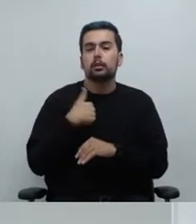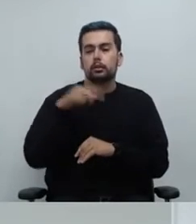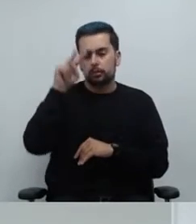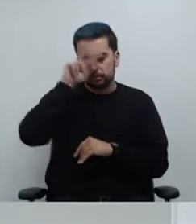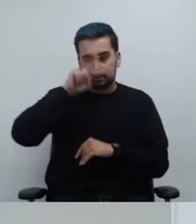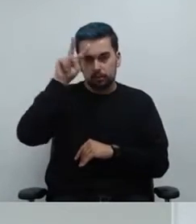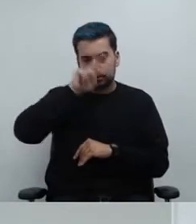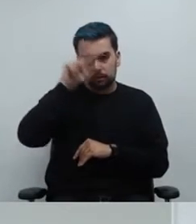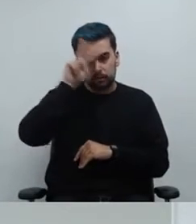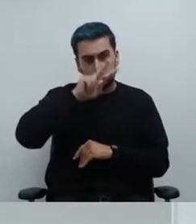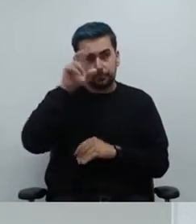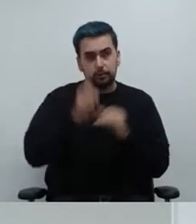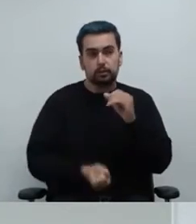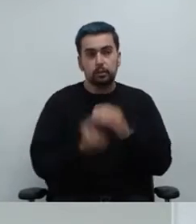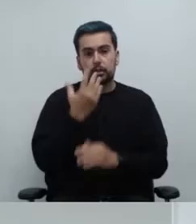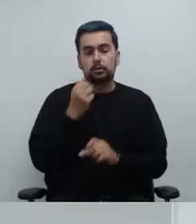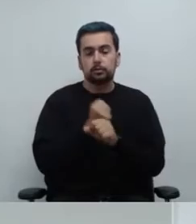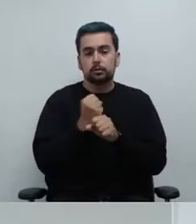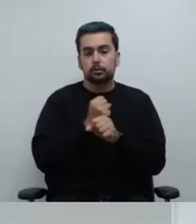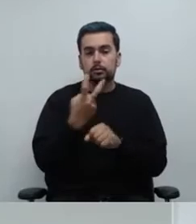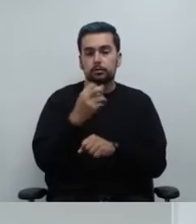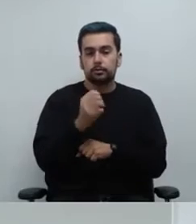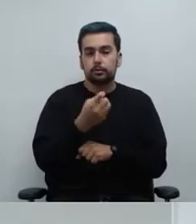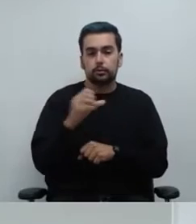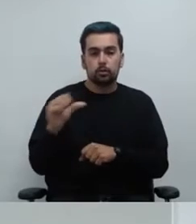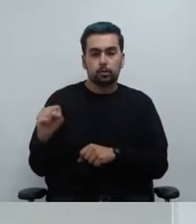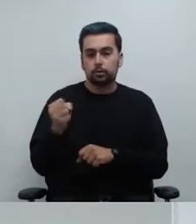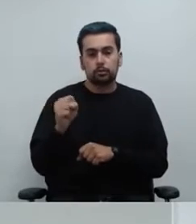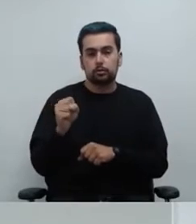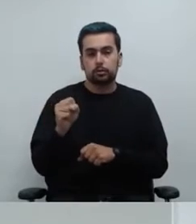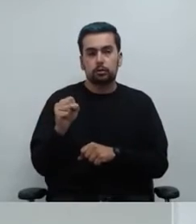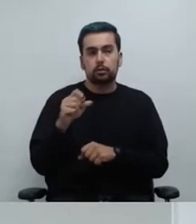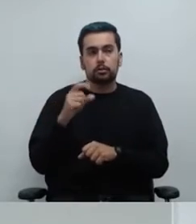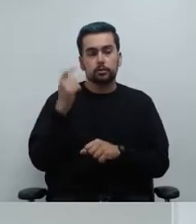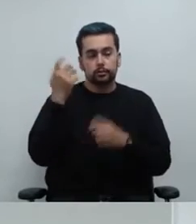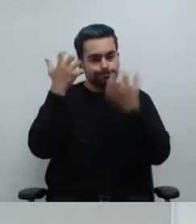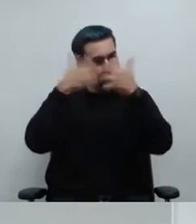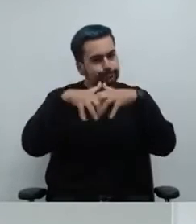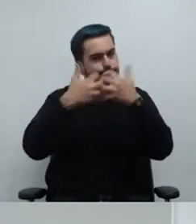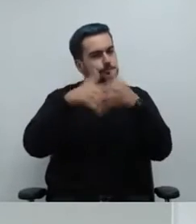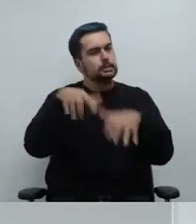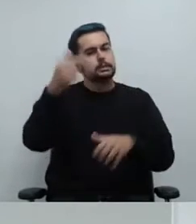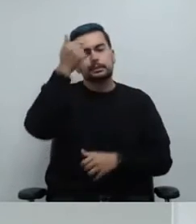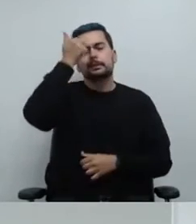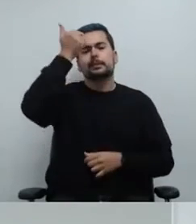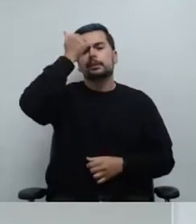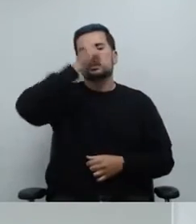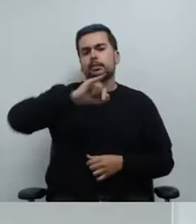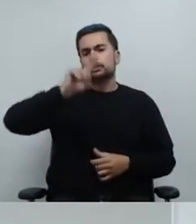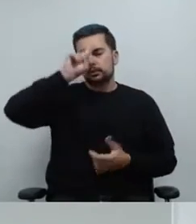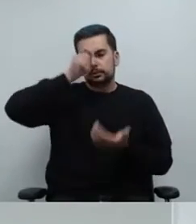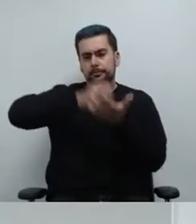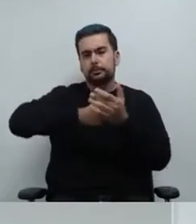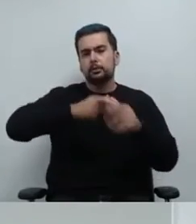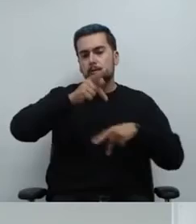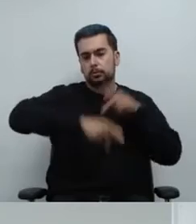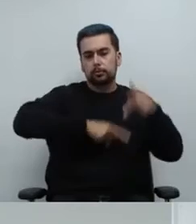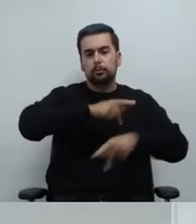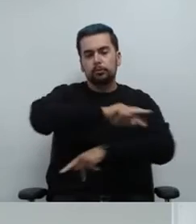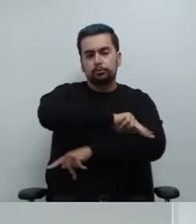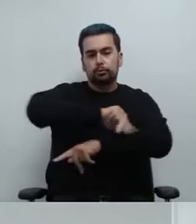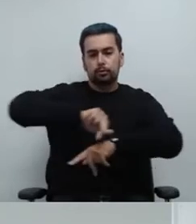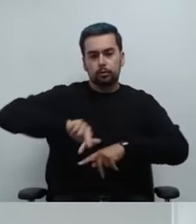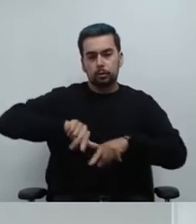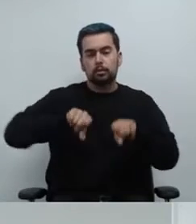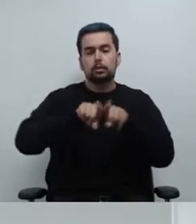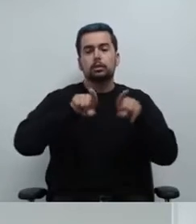foi criado em 2008, e é importante a gente fazer uma reflexão se as demandas da população negra, da população LGBT